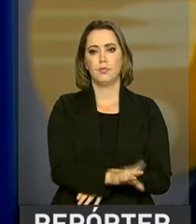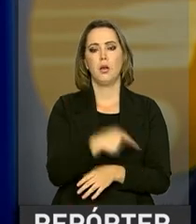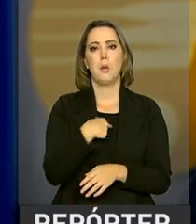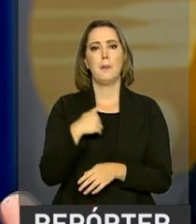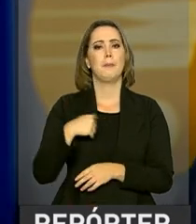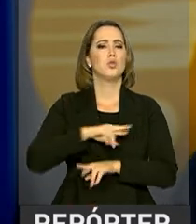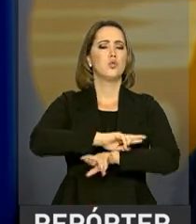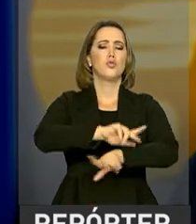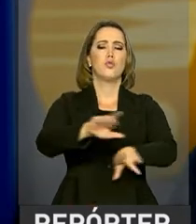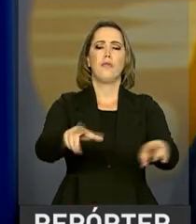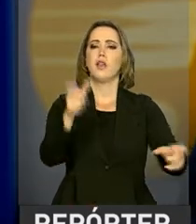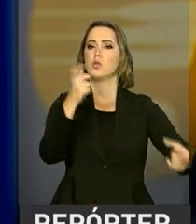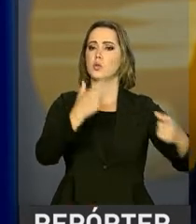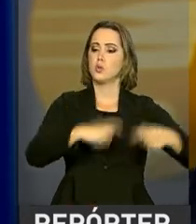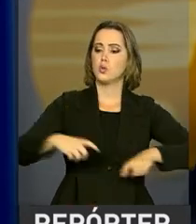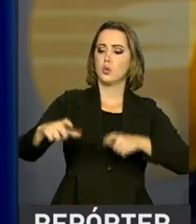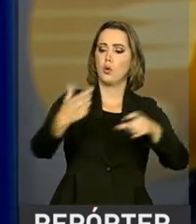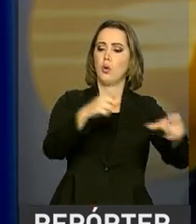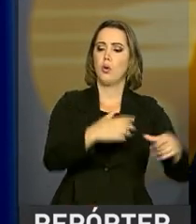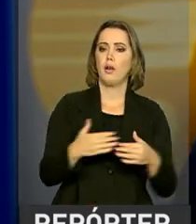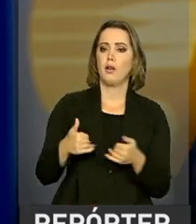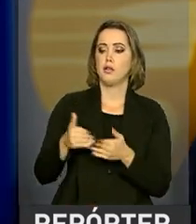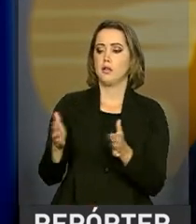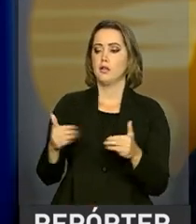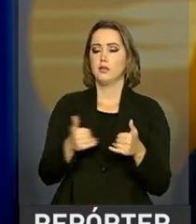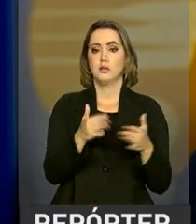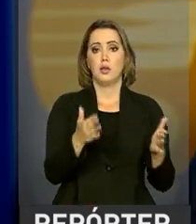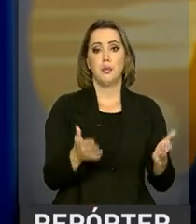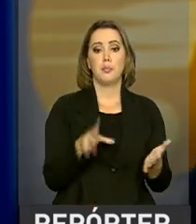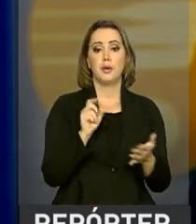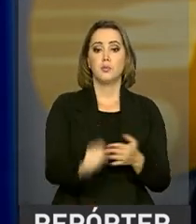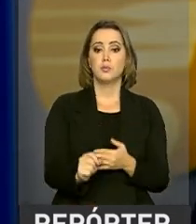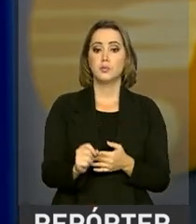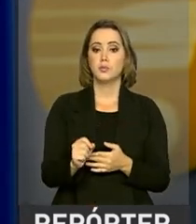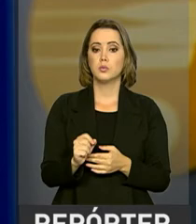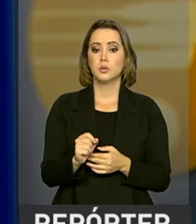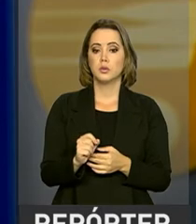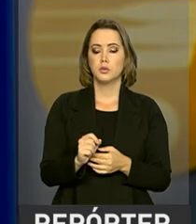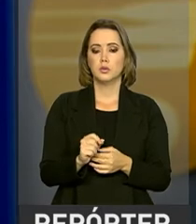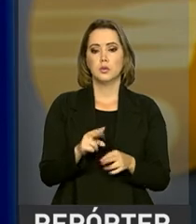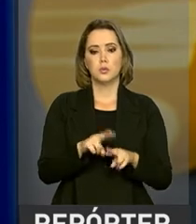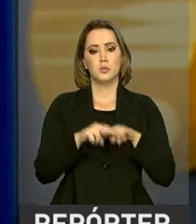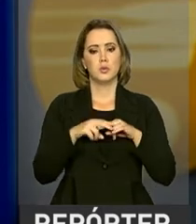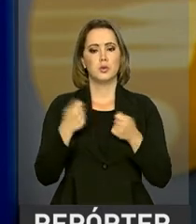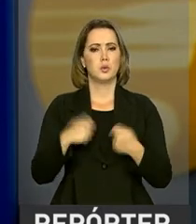pode consultar o site da caixa que vai saber quais são as agências que estão abertas